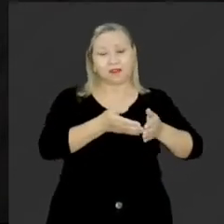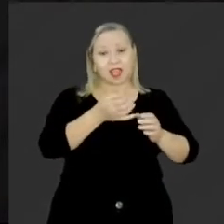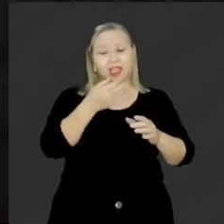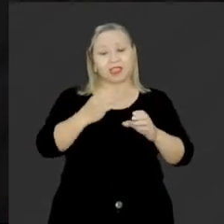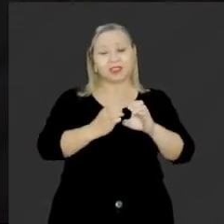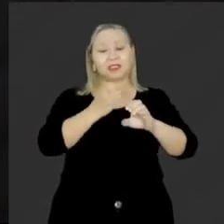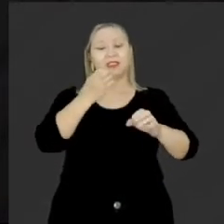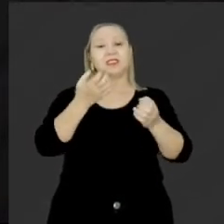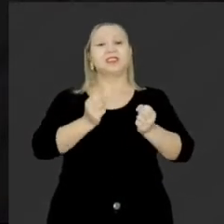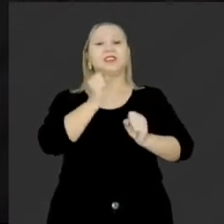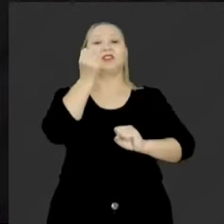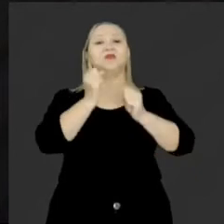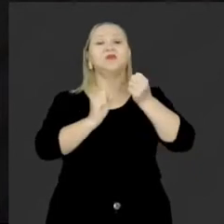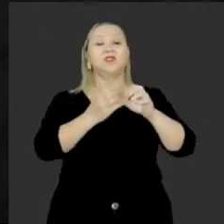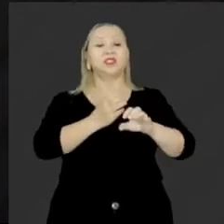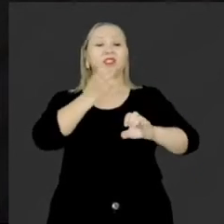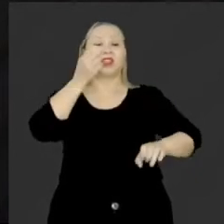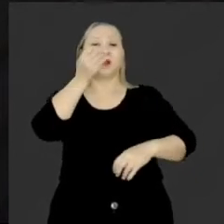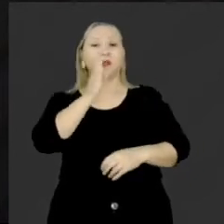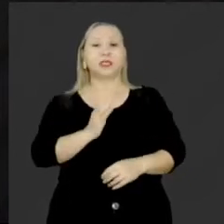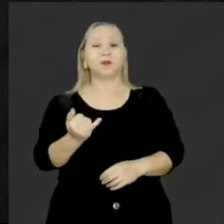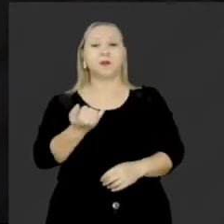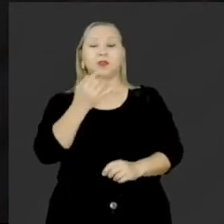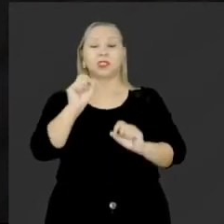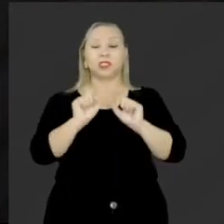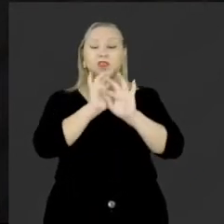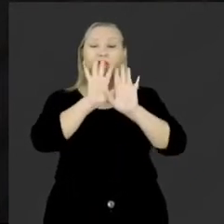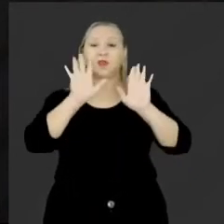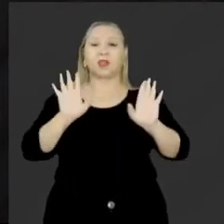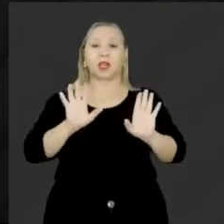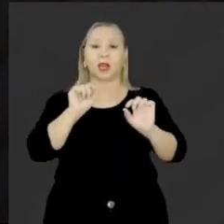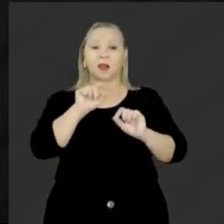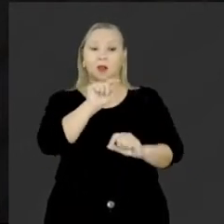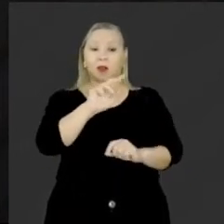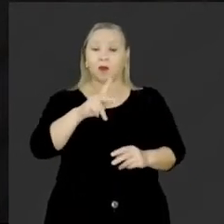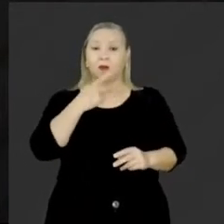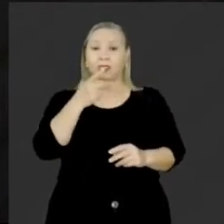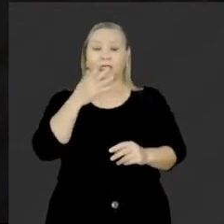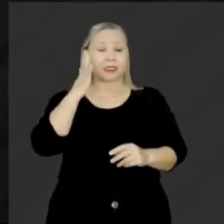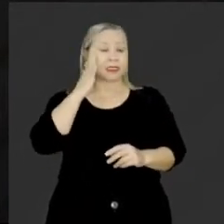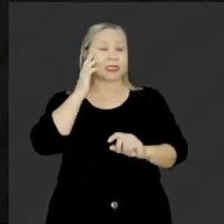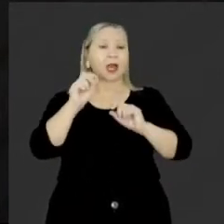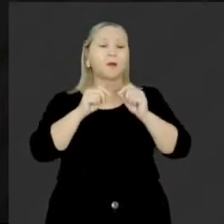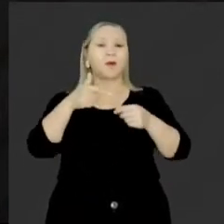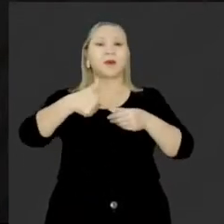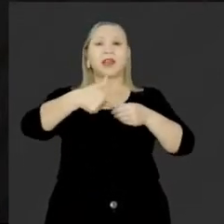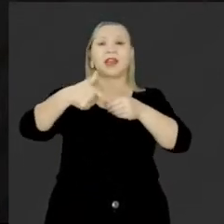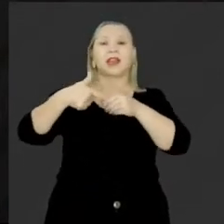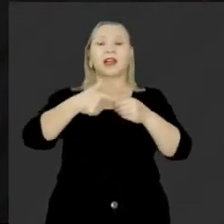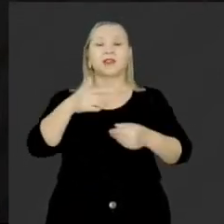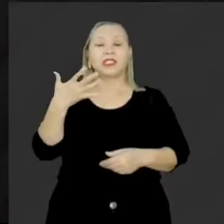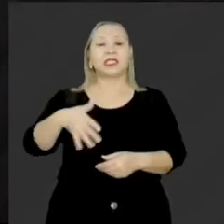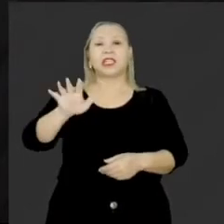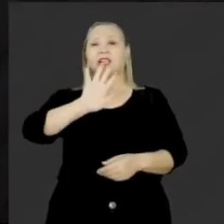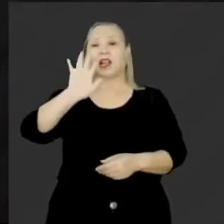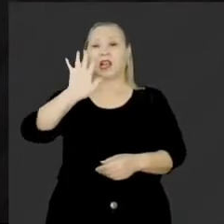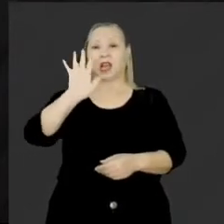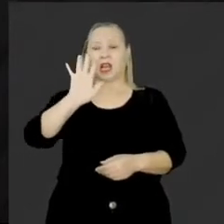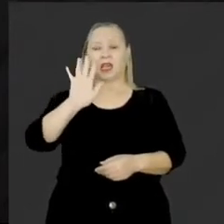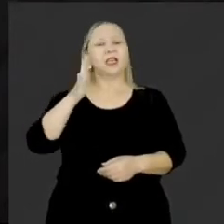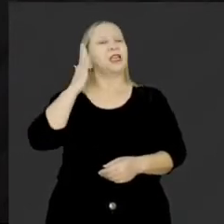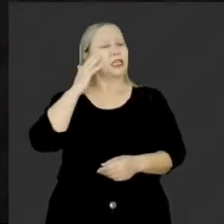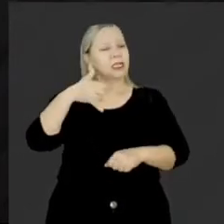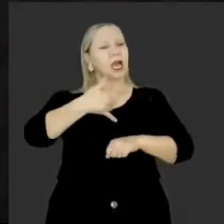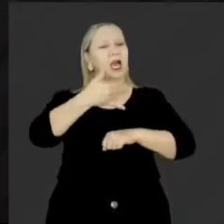de 400 empresas importando gasolina dos Estados Unidos ao preço de dólar, quando nós temos autossuficiência